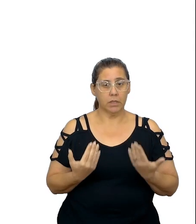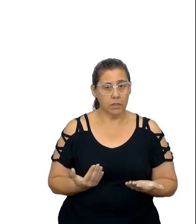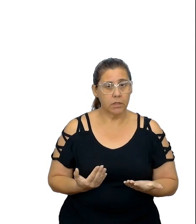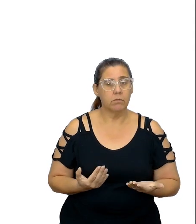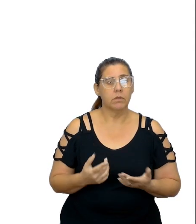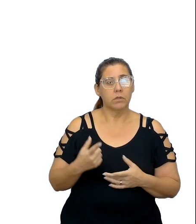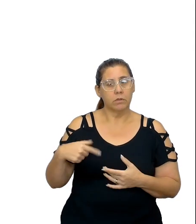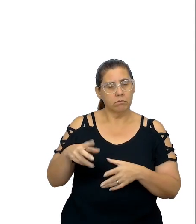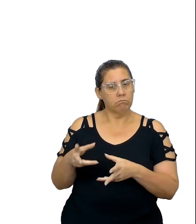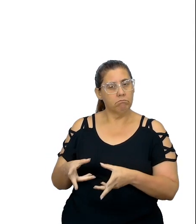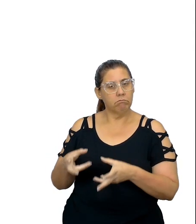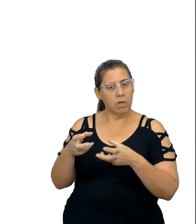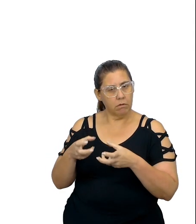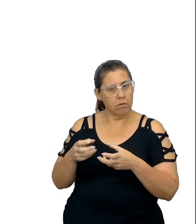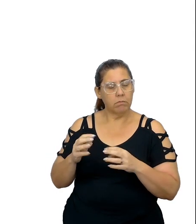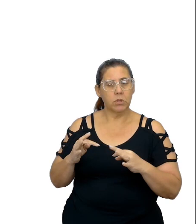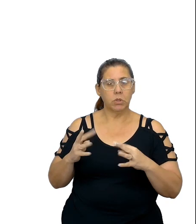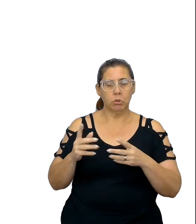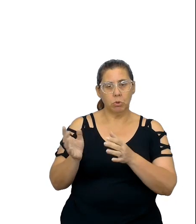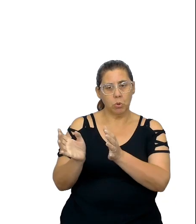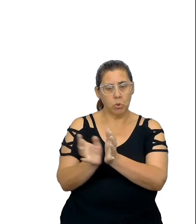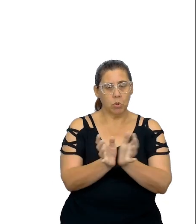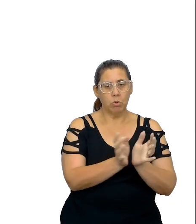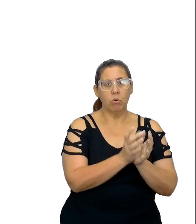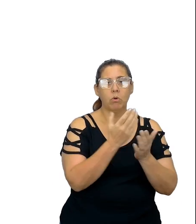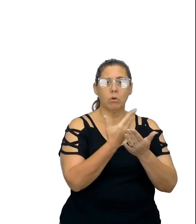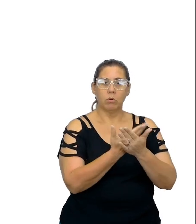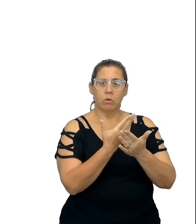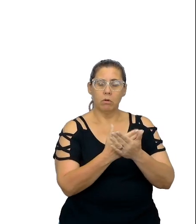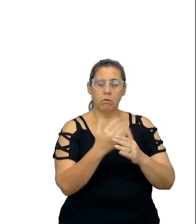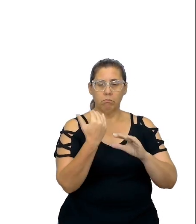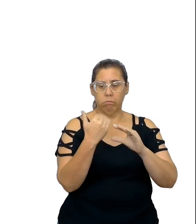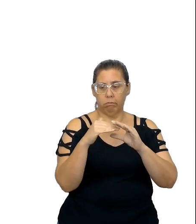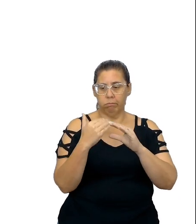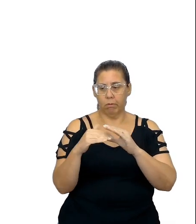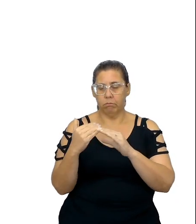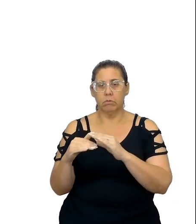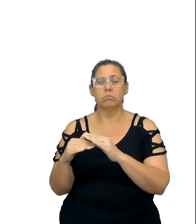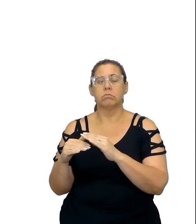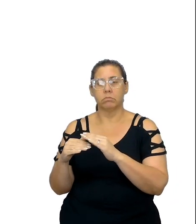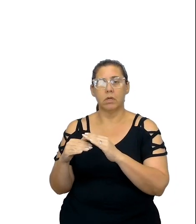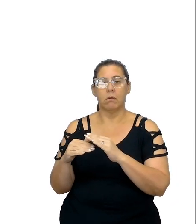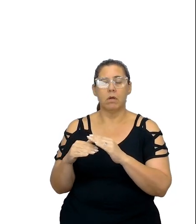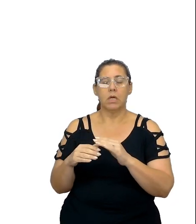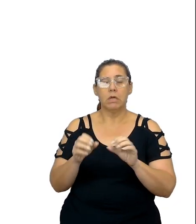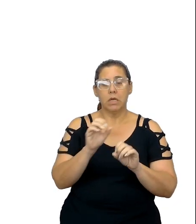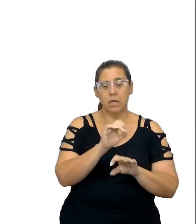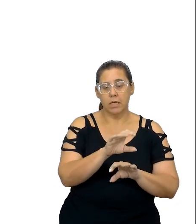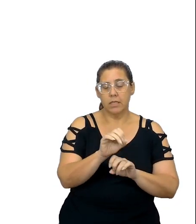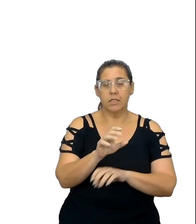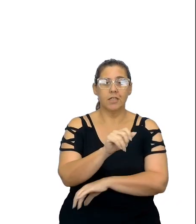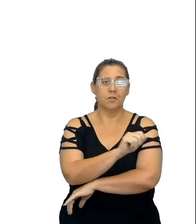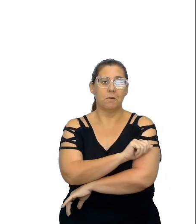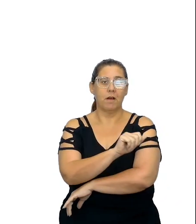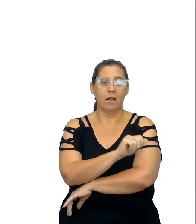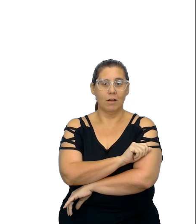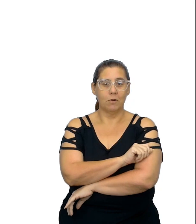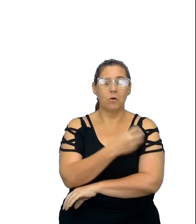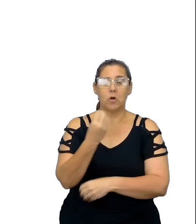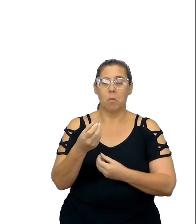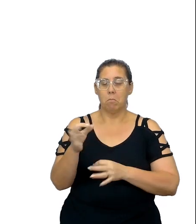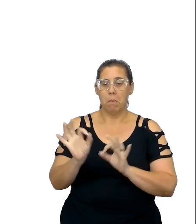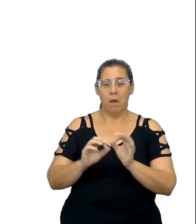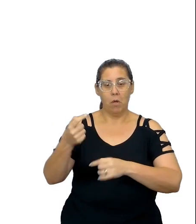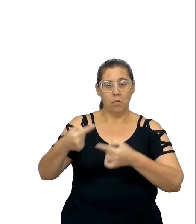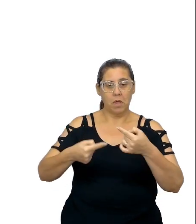a gente percebe que todo esse conjunto de aulas vão encaminhando o estudante para a produção de um debate. Nós